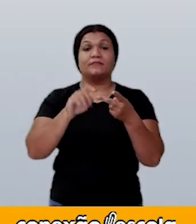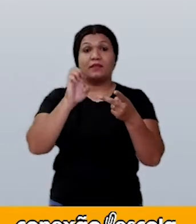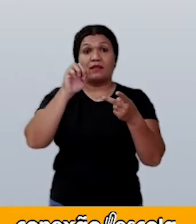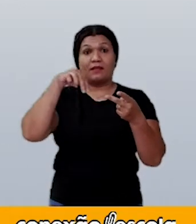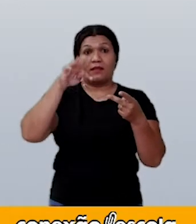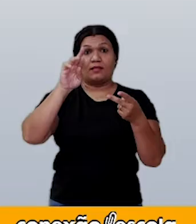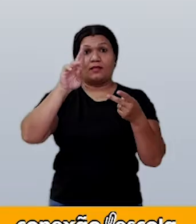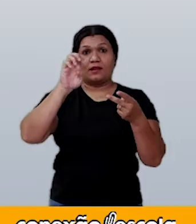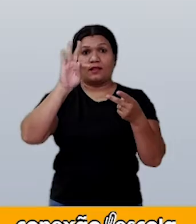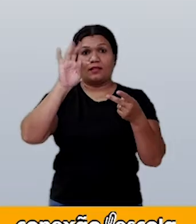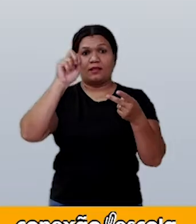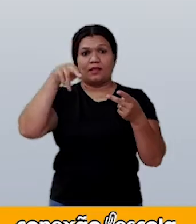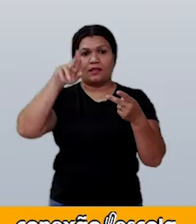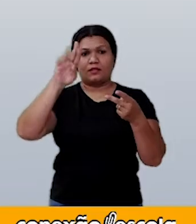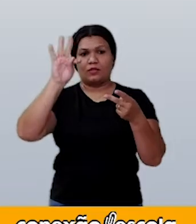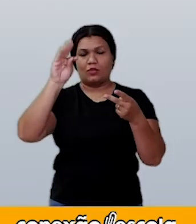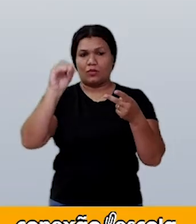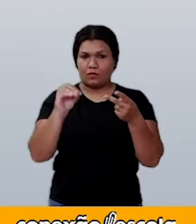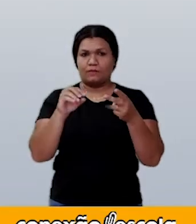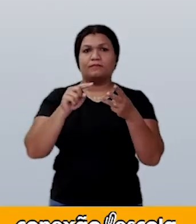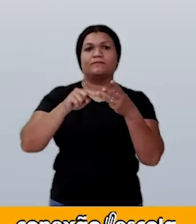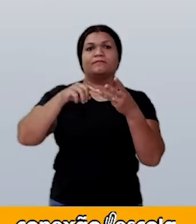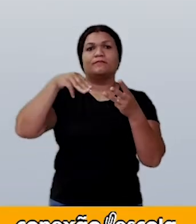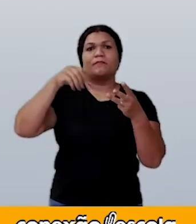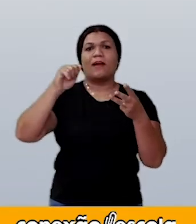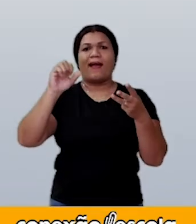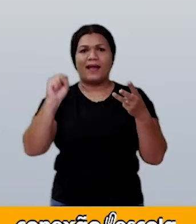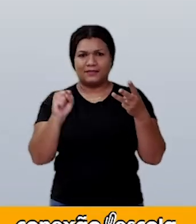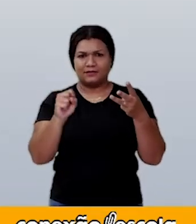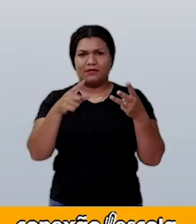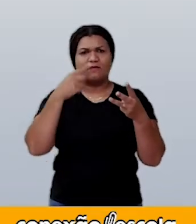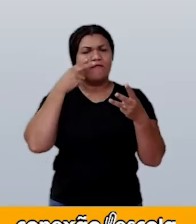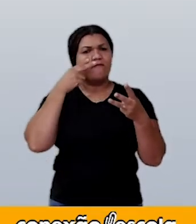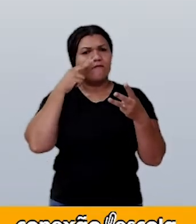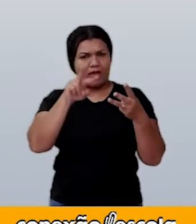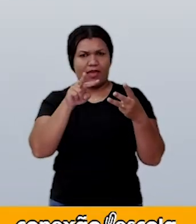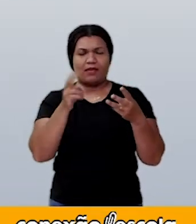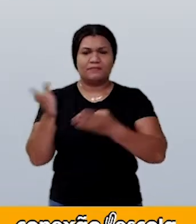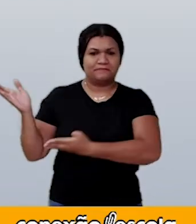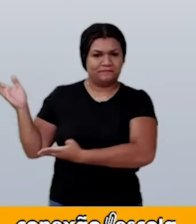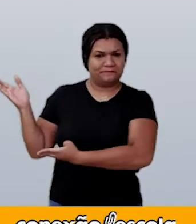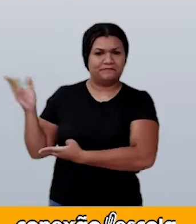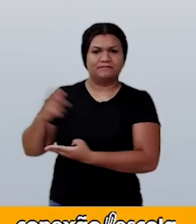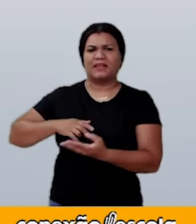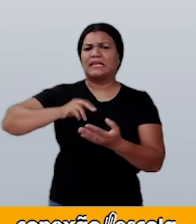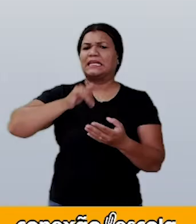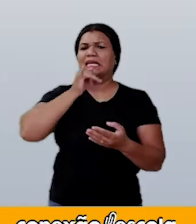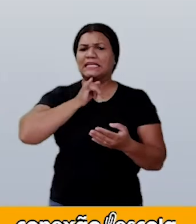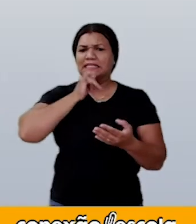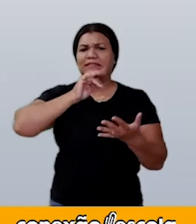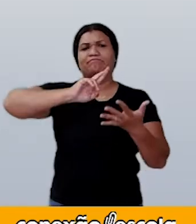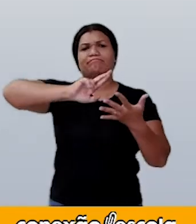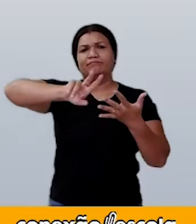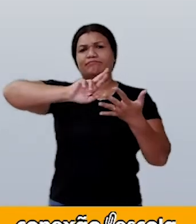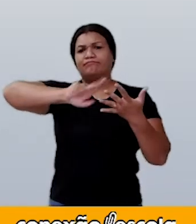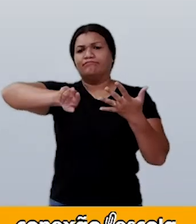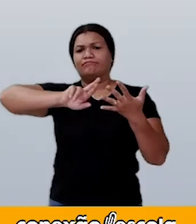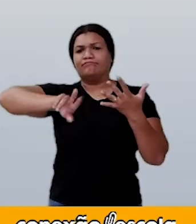entretanto, mas. Observe nessa lista que há uma série de